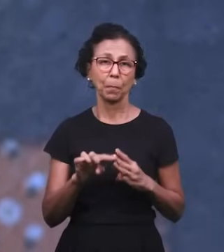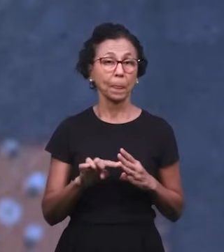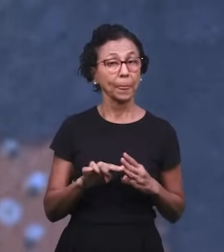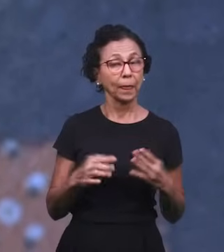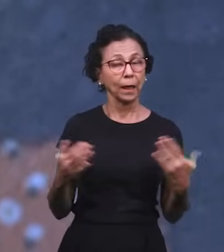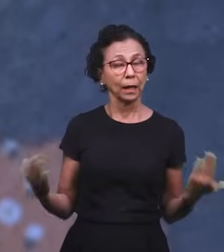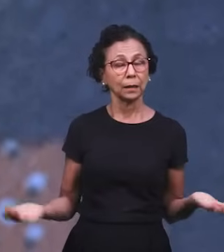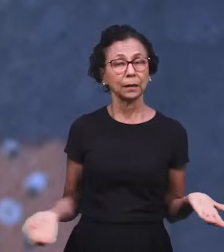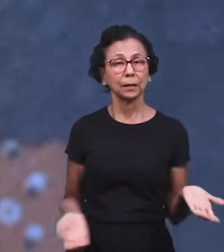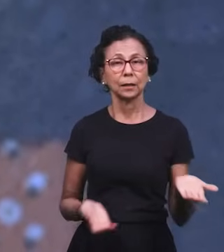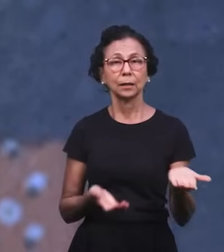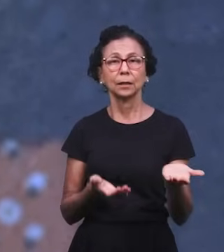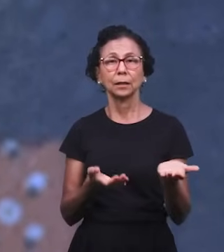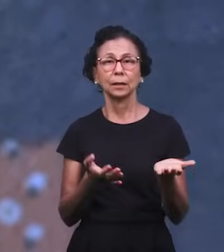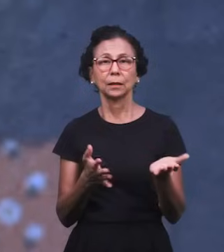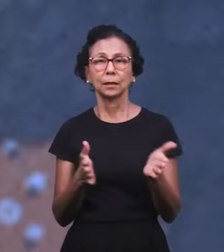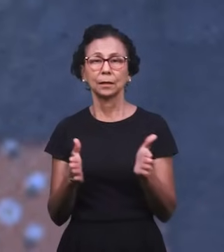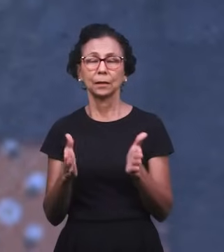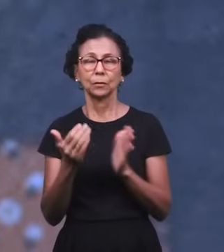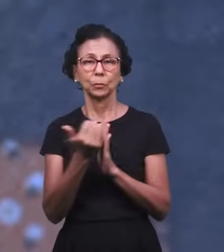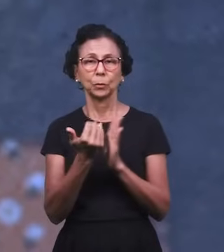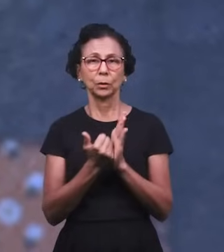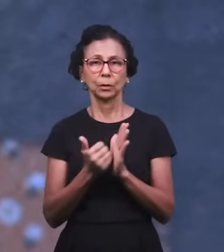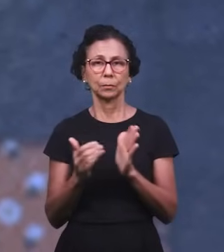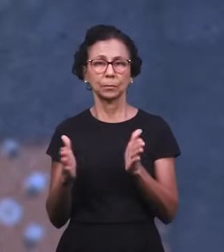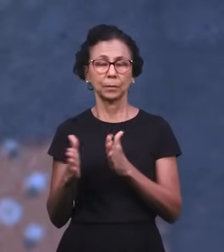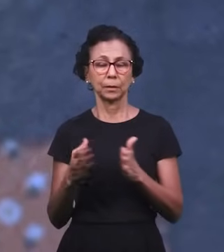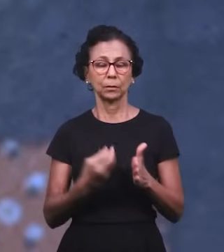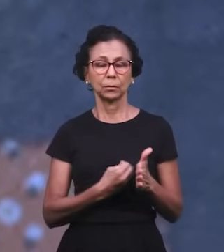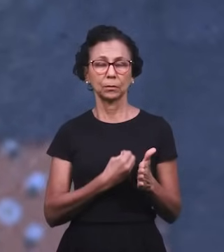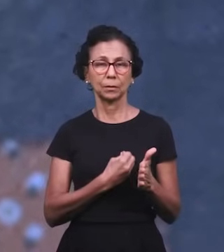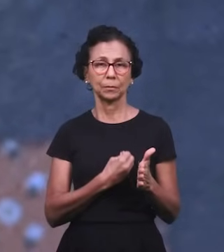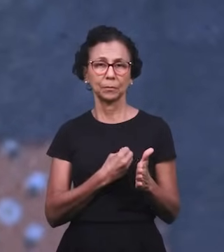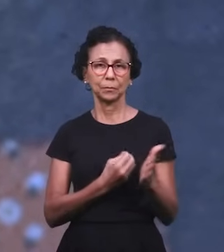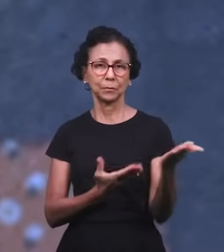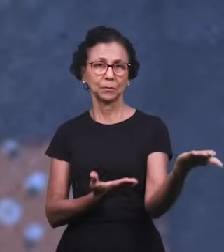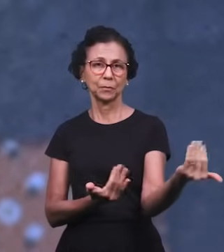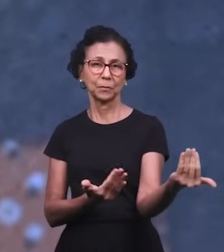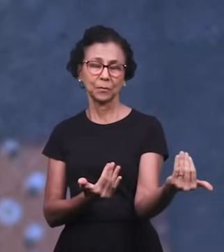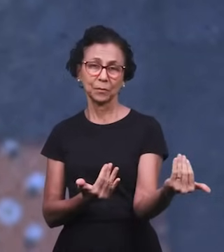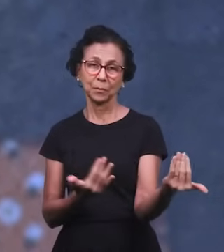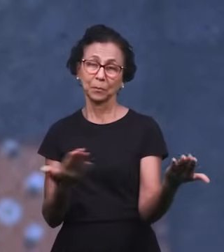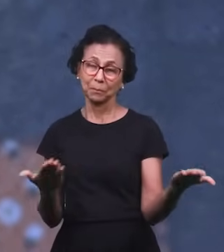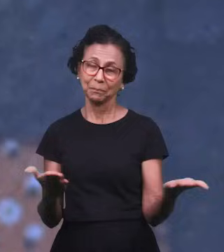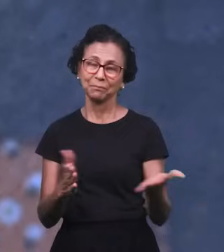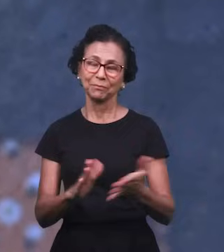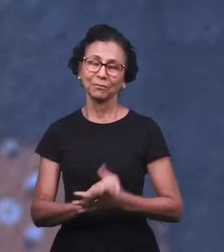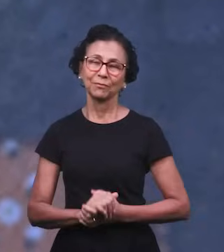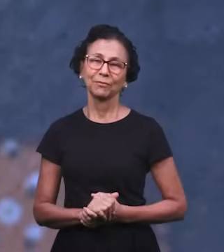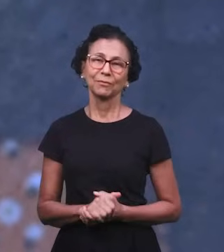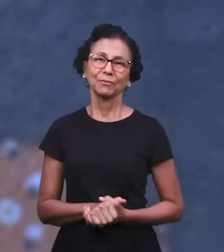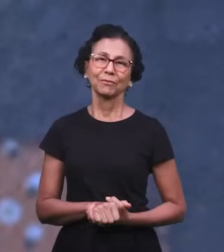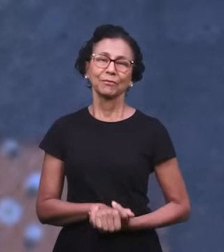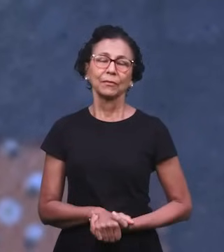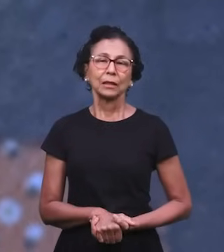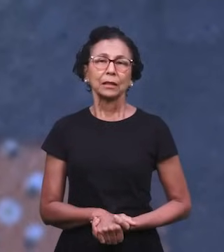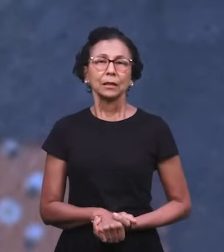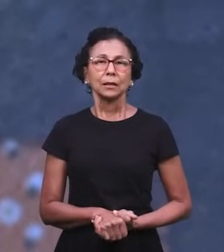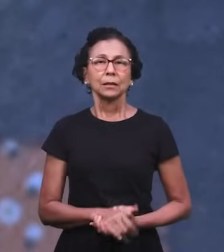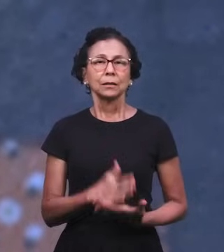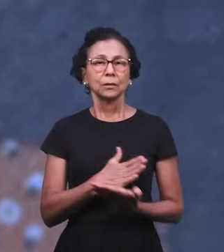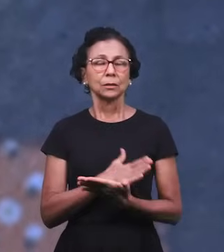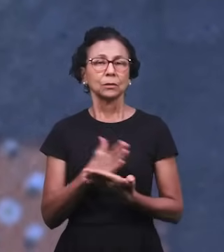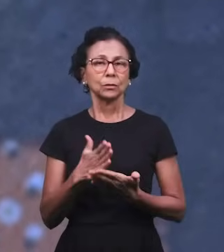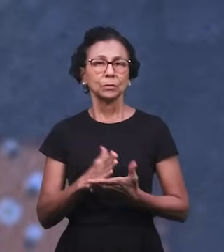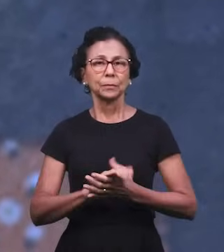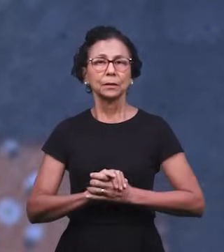uma transmissão pelo nosso canal no YouTube, pelo sistema de comunicação multiplataformas da Igreja Cristã Maranata, canal 126 do